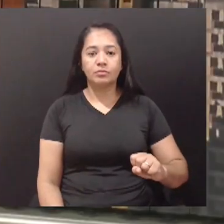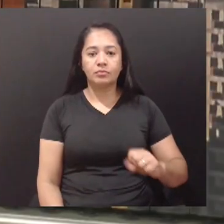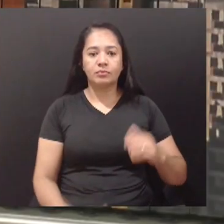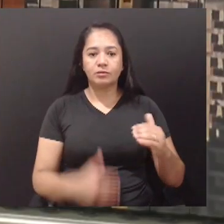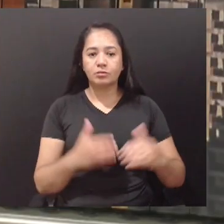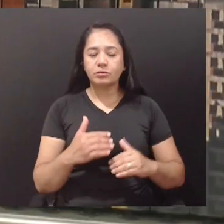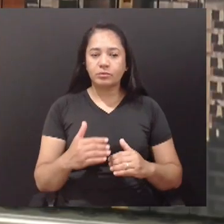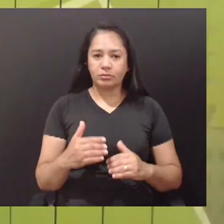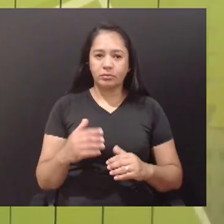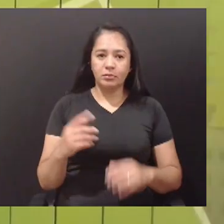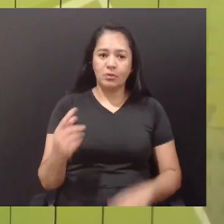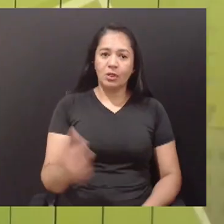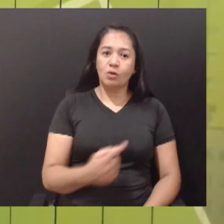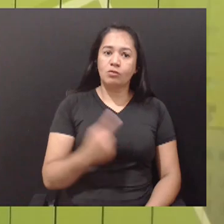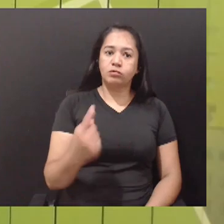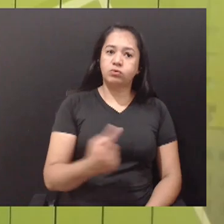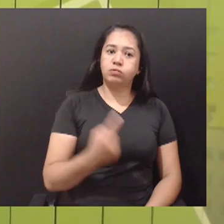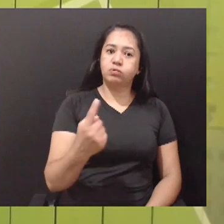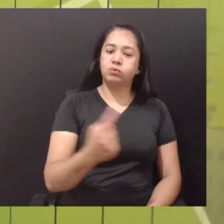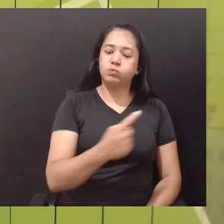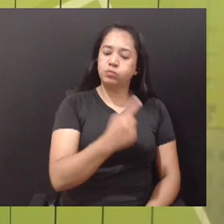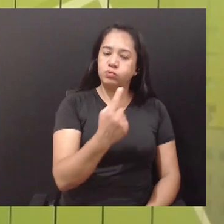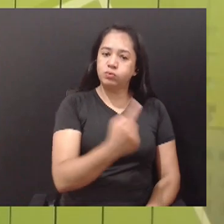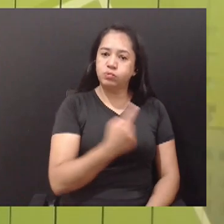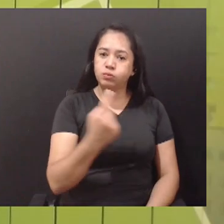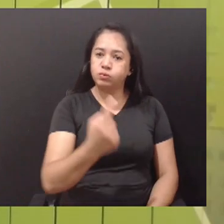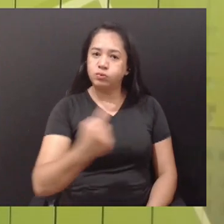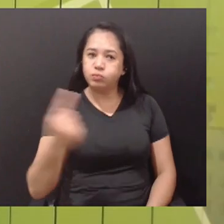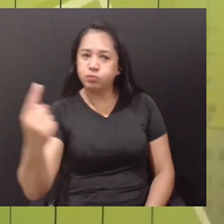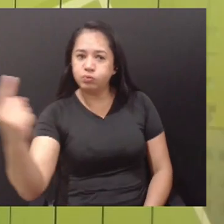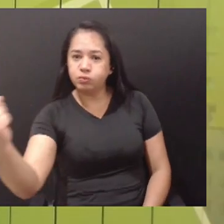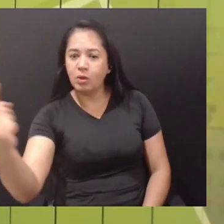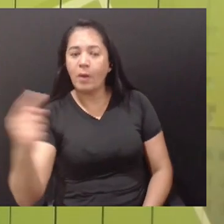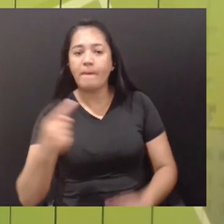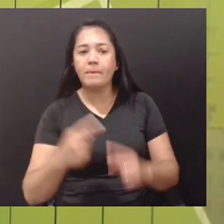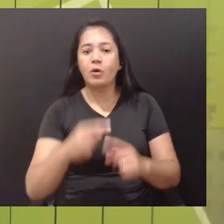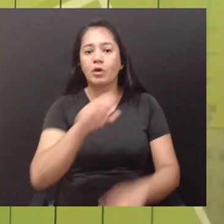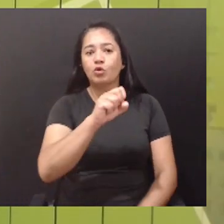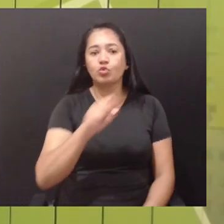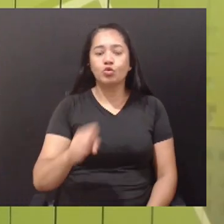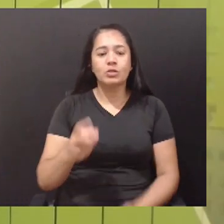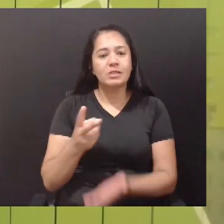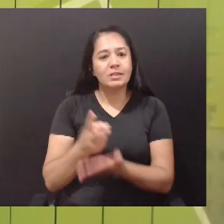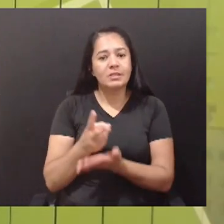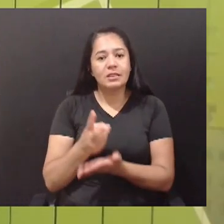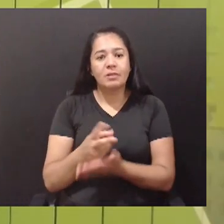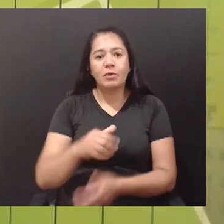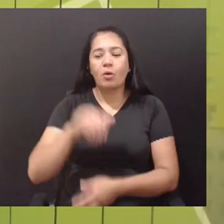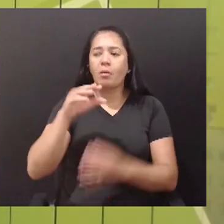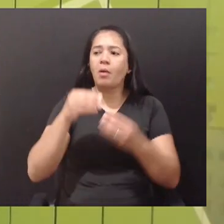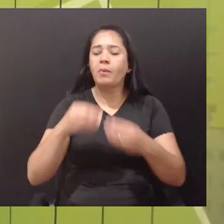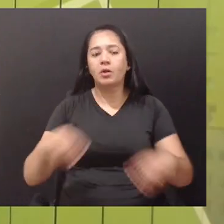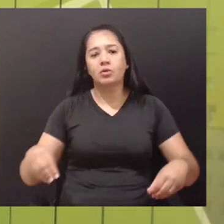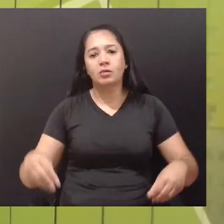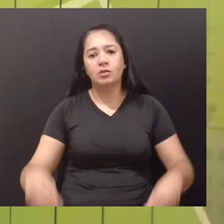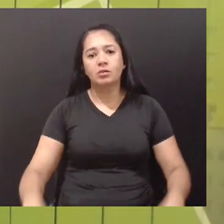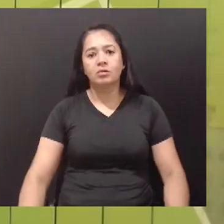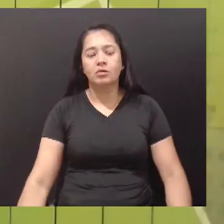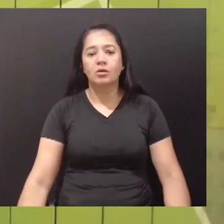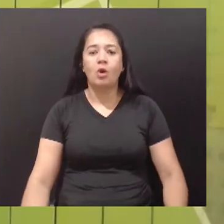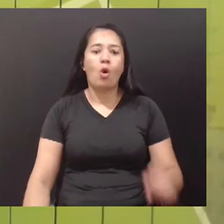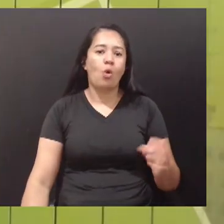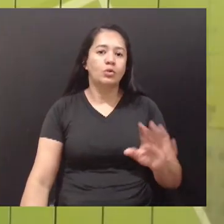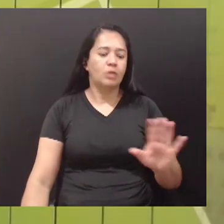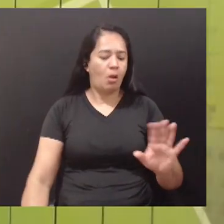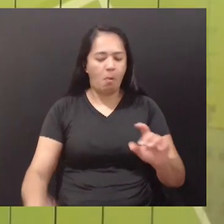a costa, e por que o Sul sempre pode ser o mais afetado? ou não, olha, pode